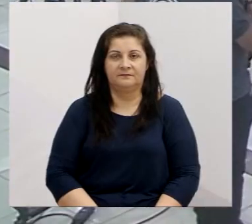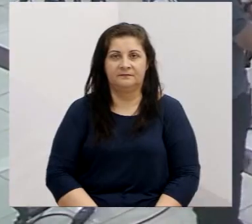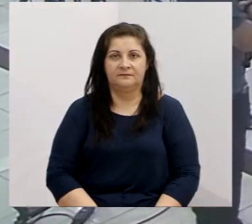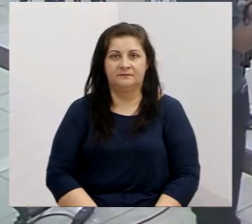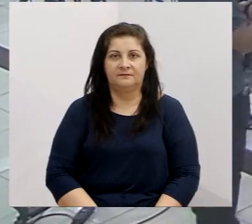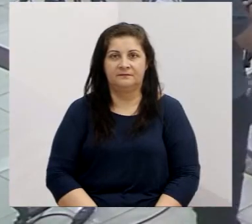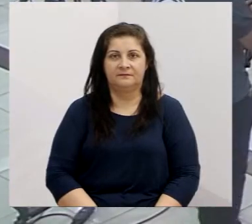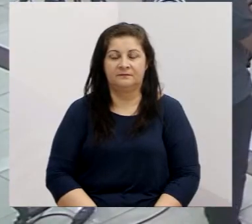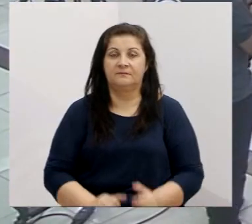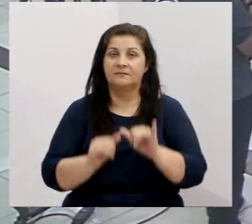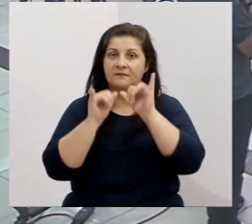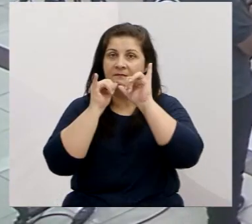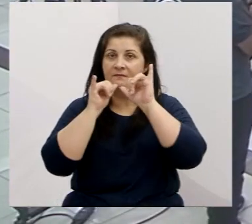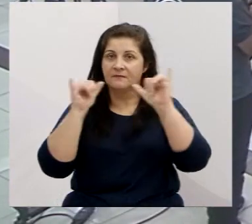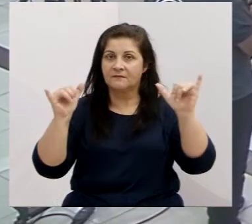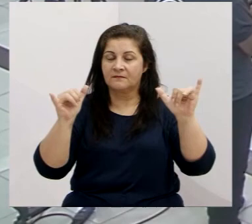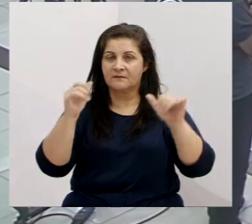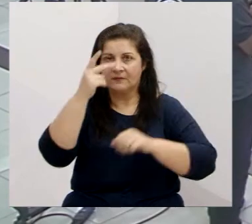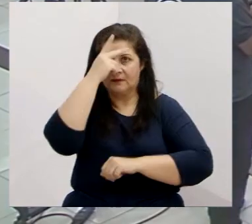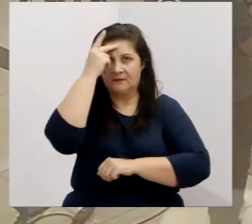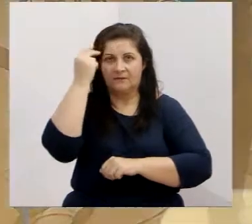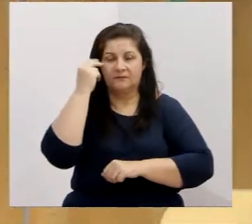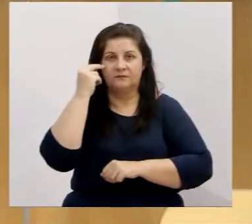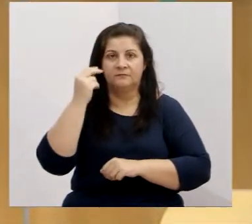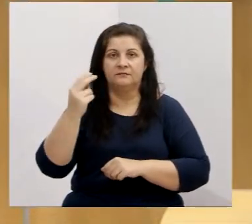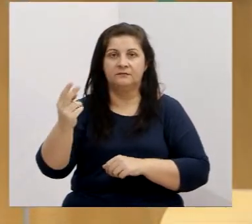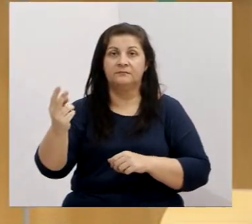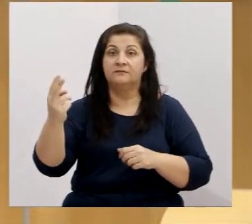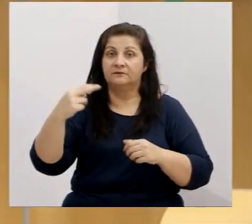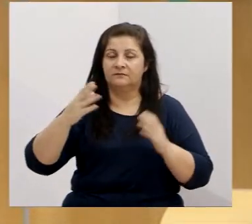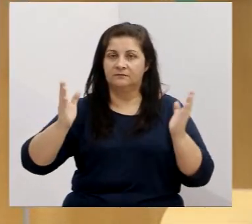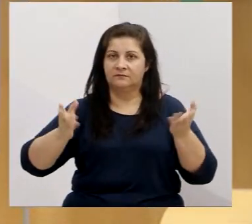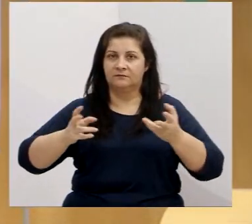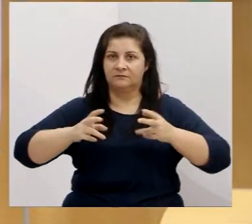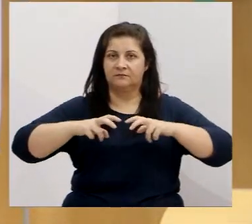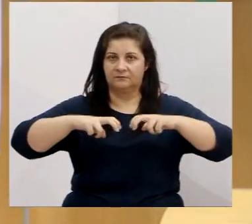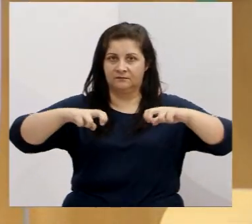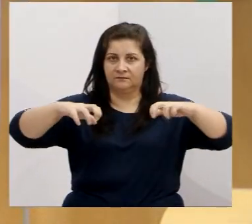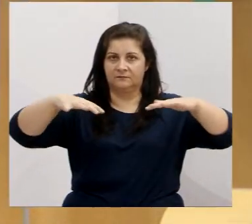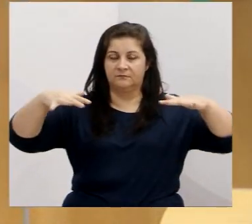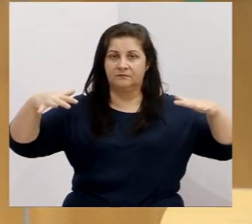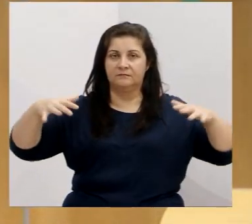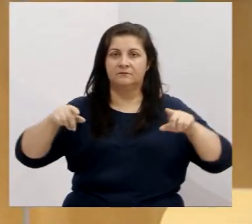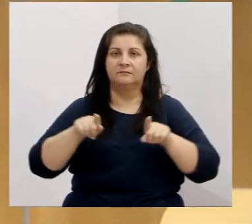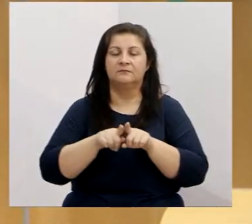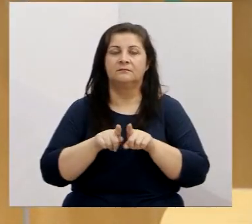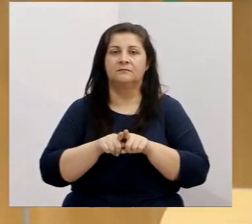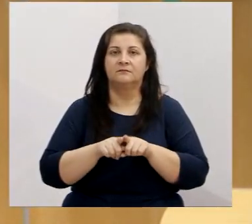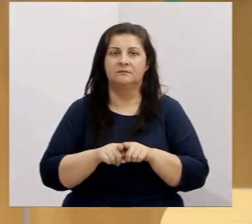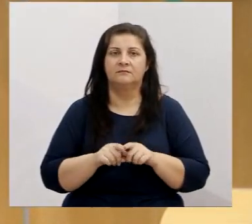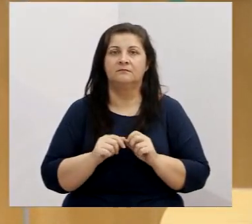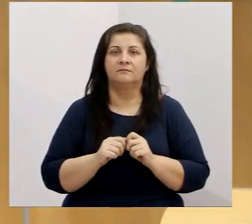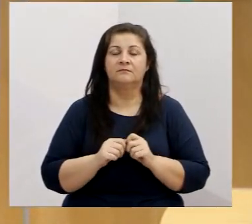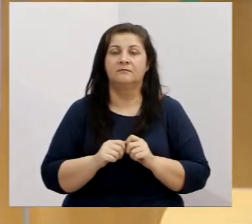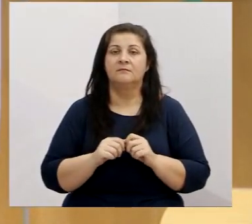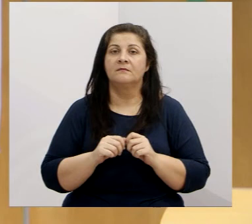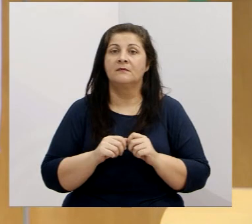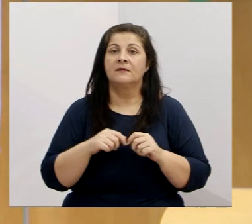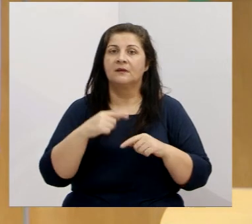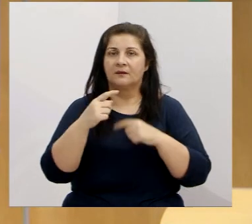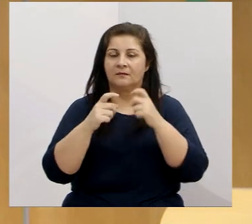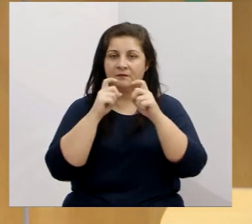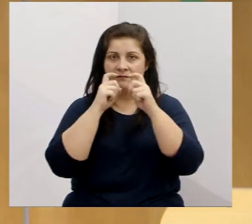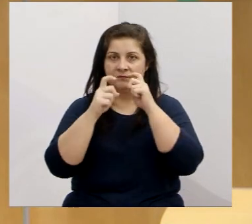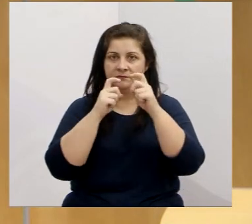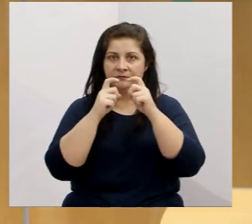e informamos aos telespectadores e internautas e pessoas presentes neste plenário que esta seção estará disponível em nosso site e